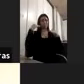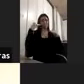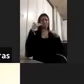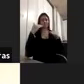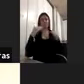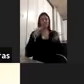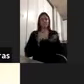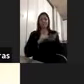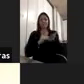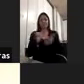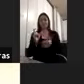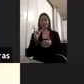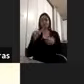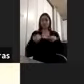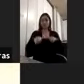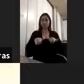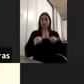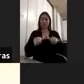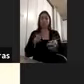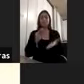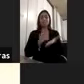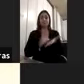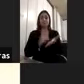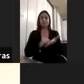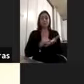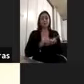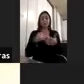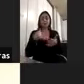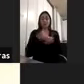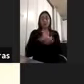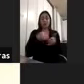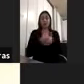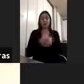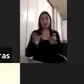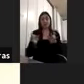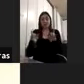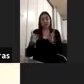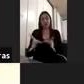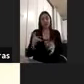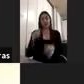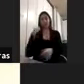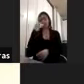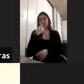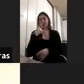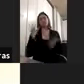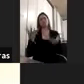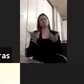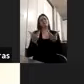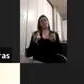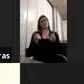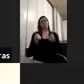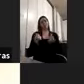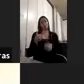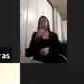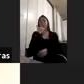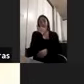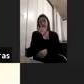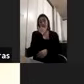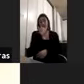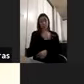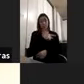a imagem da Renault, que a Renault é uma empresa boazinha. Então, assim, desculpa, a realidade é essa e todo mundo sabe. No